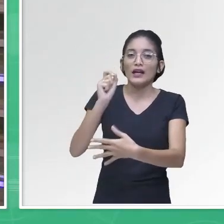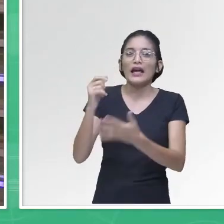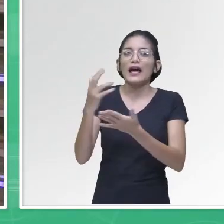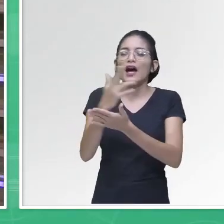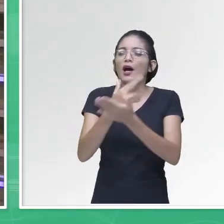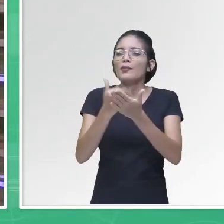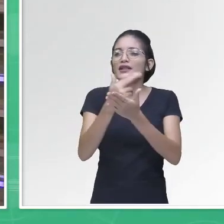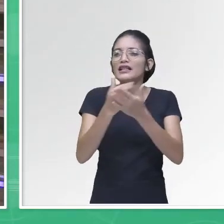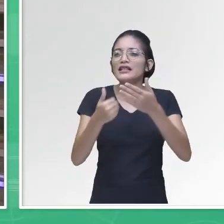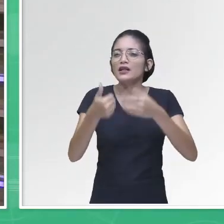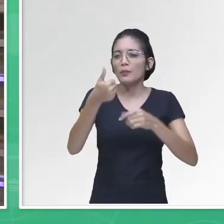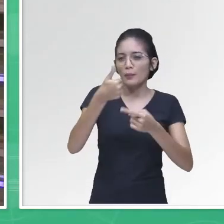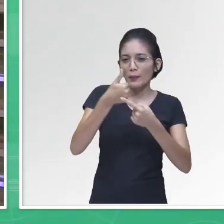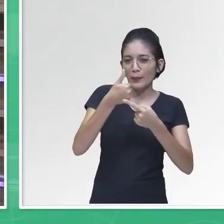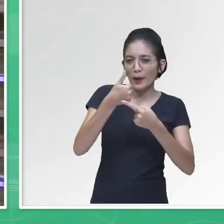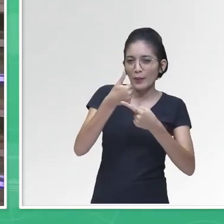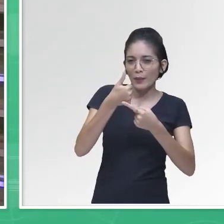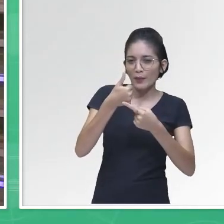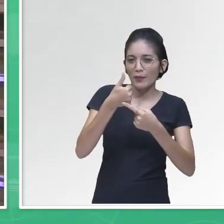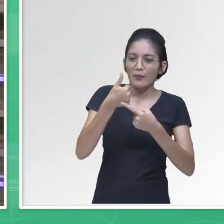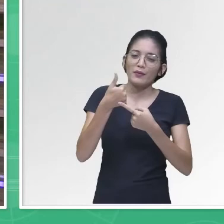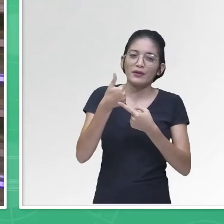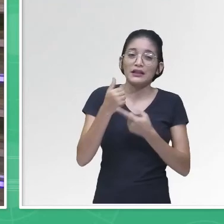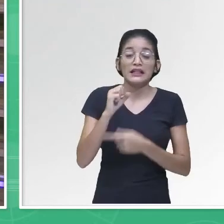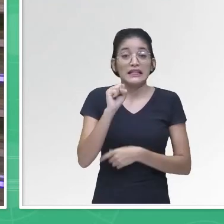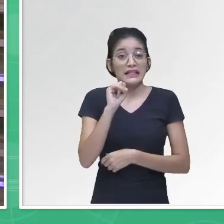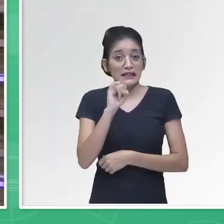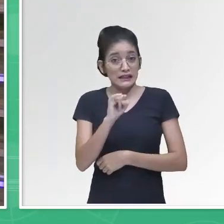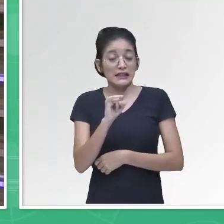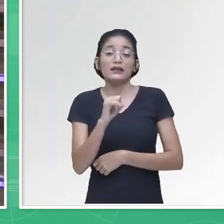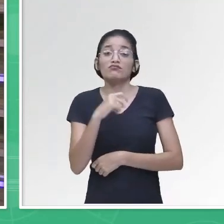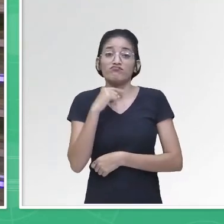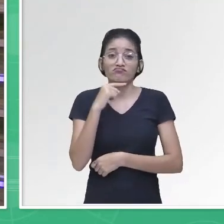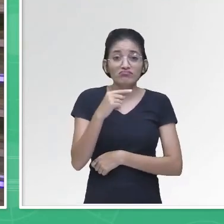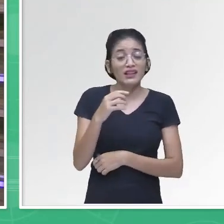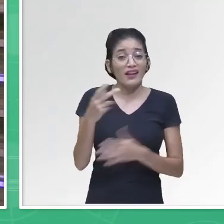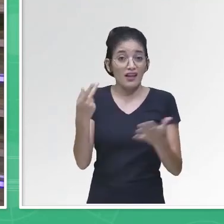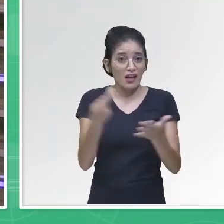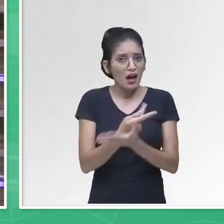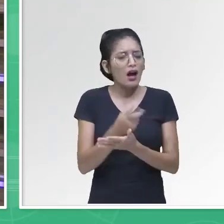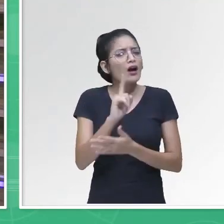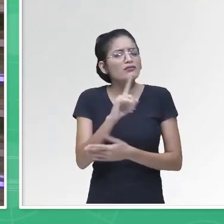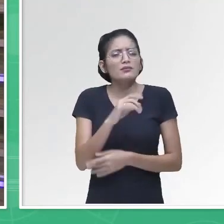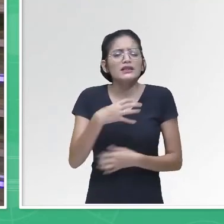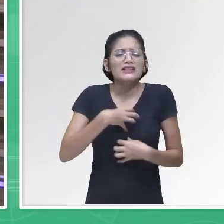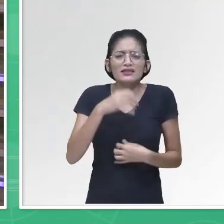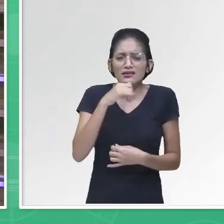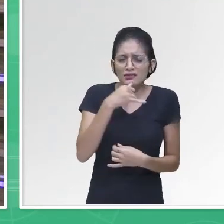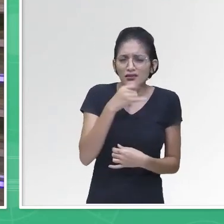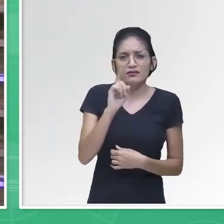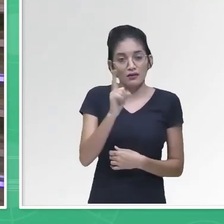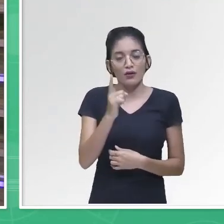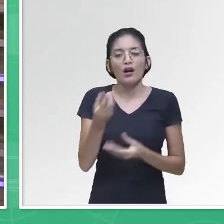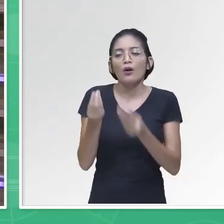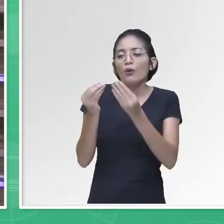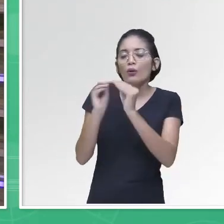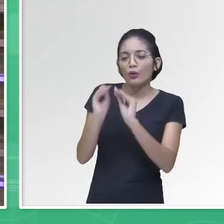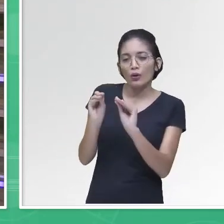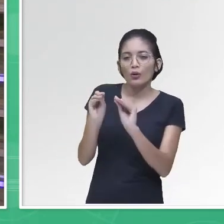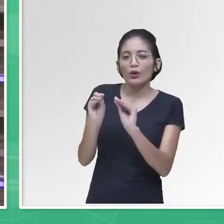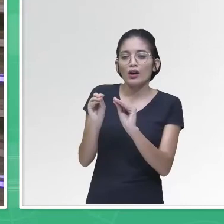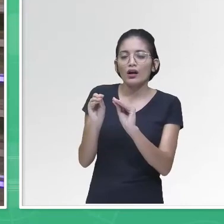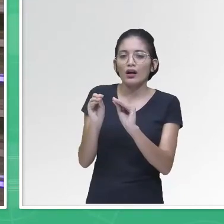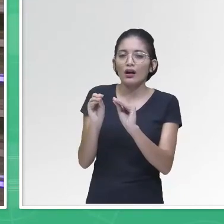aquela mãozinha de joinha, tá? Se você não acertar, não é para ficar triste, é para você colocar